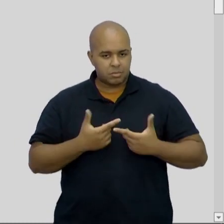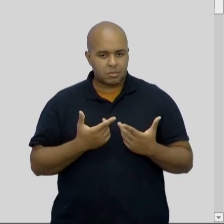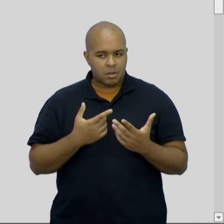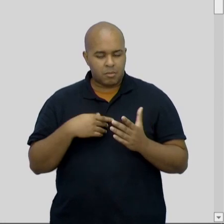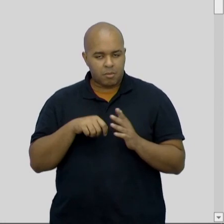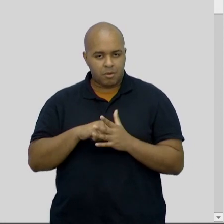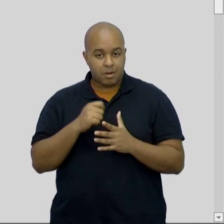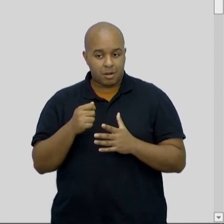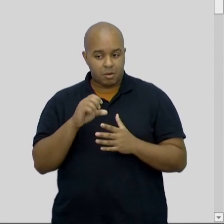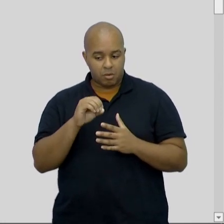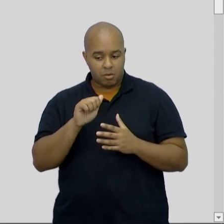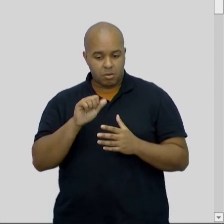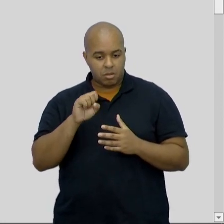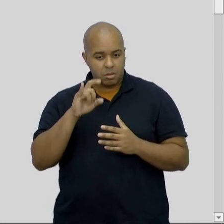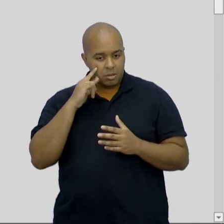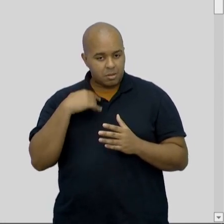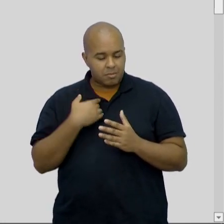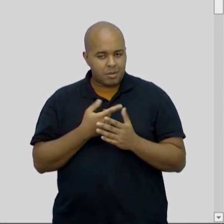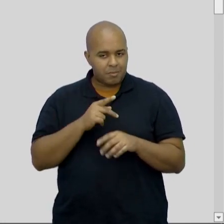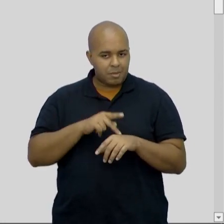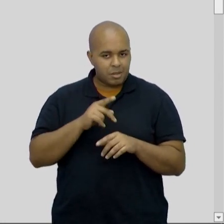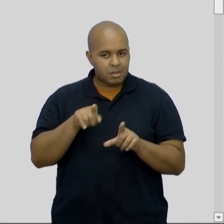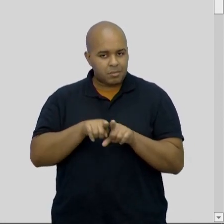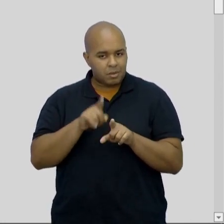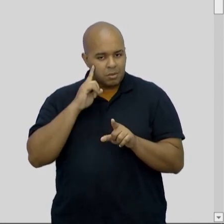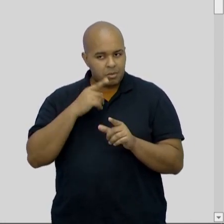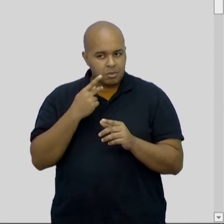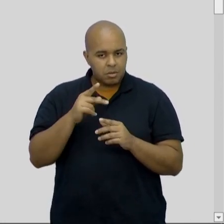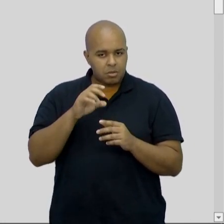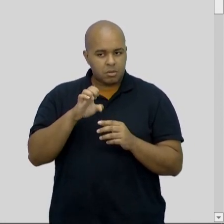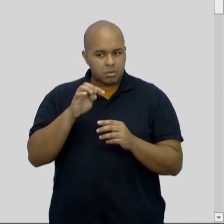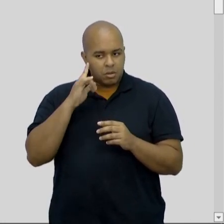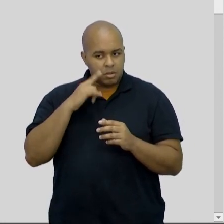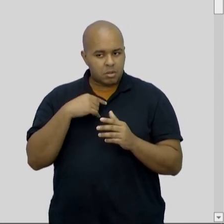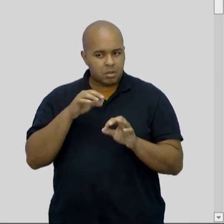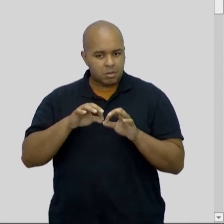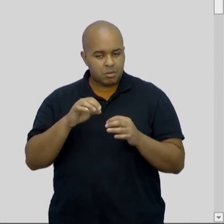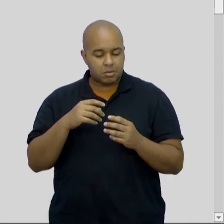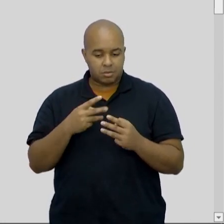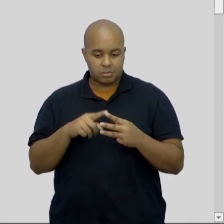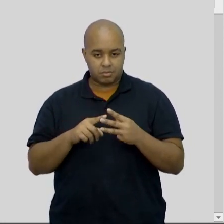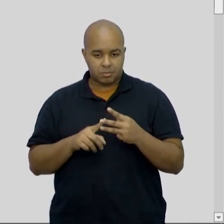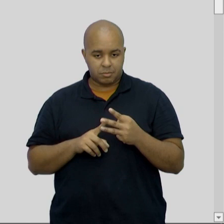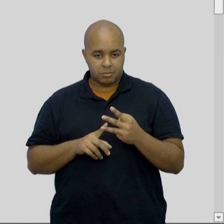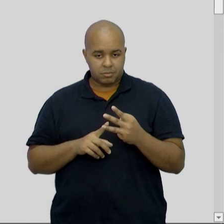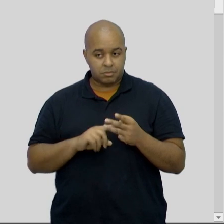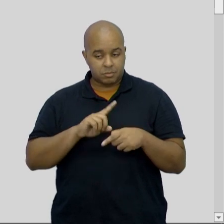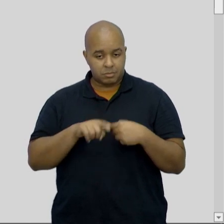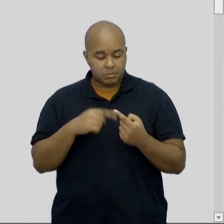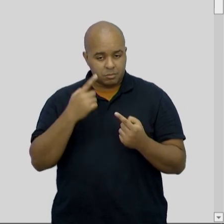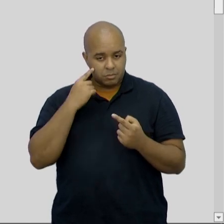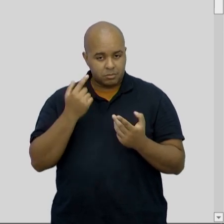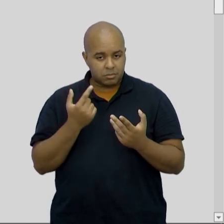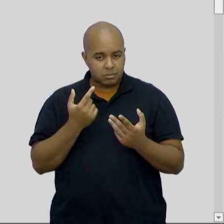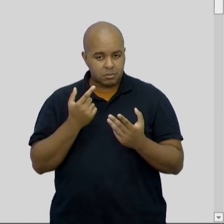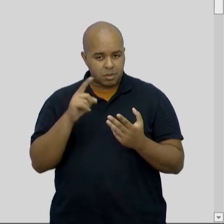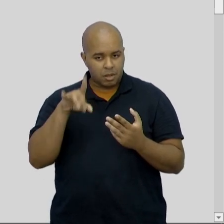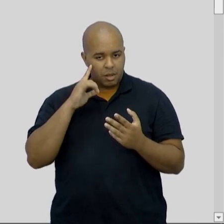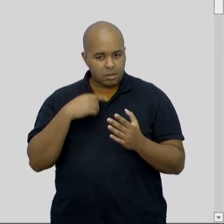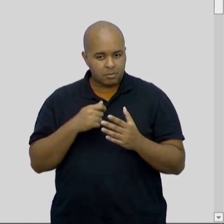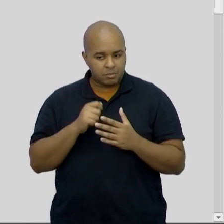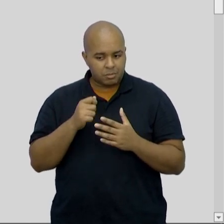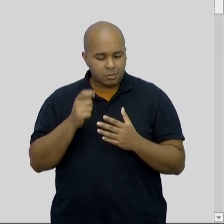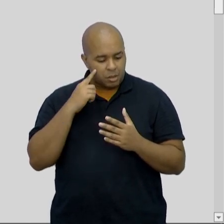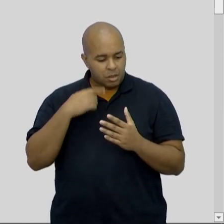da carta de oásis para coletar uma pedra e uma argila para seu estoque de recursos. 3. Depois ela